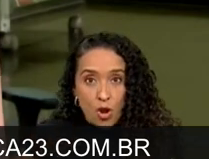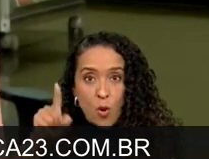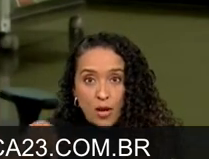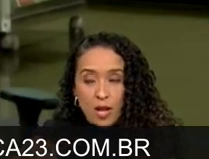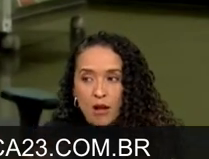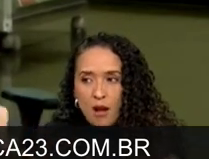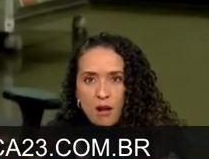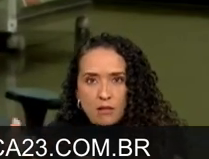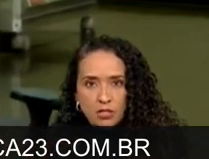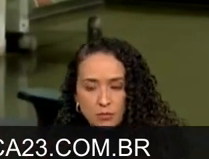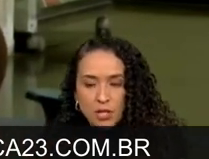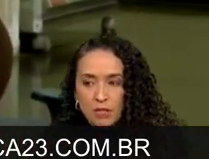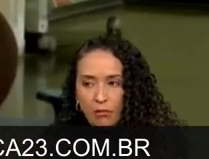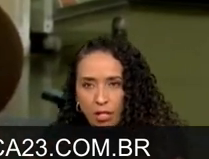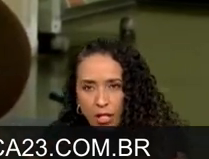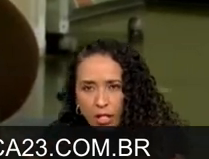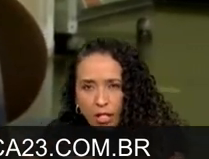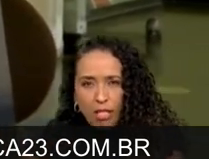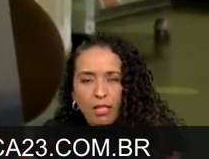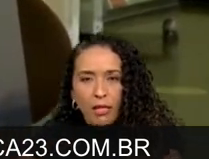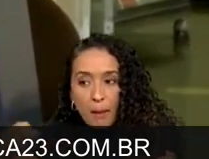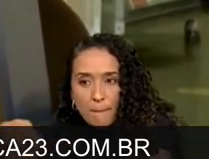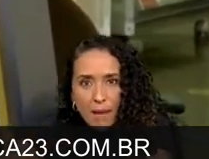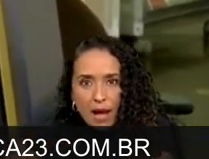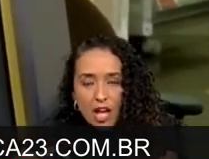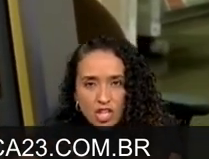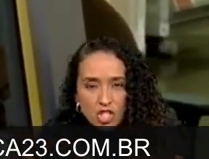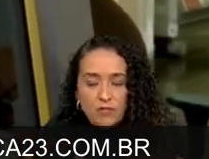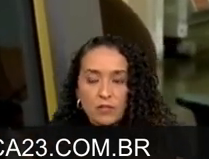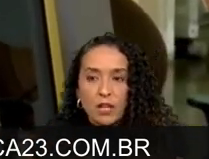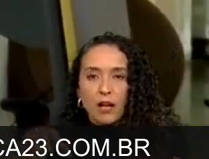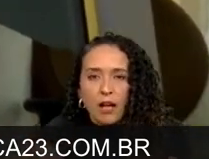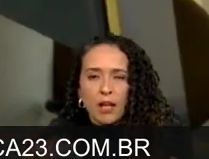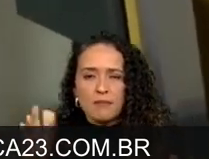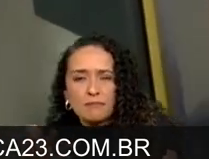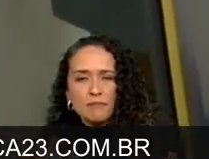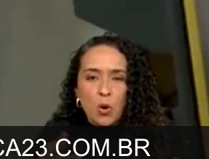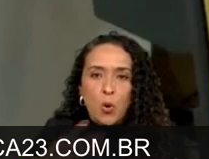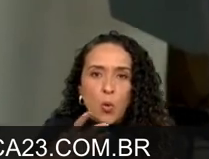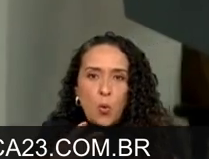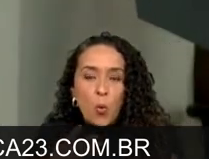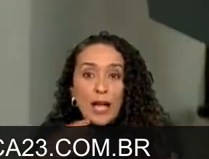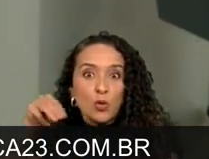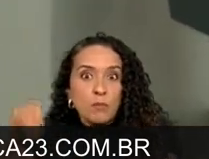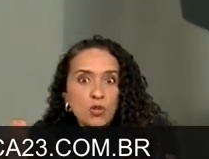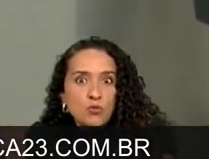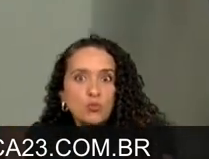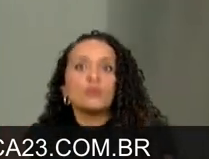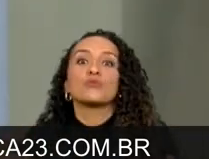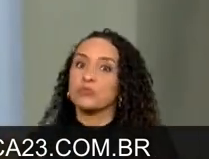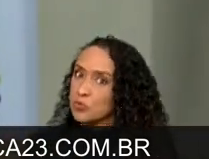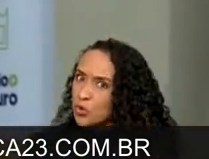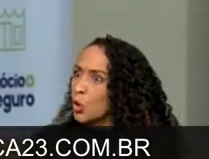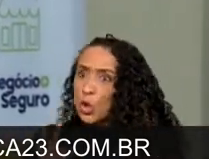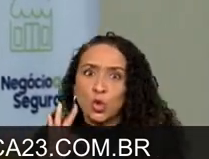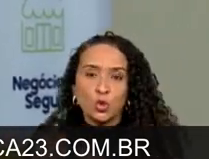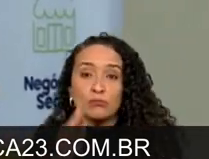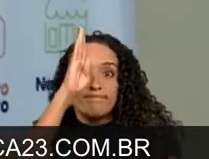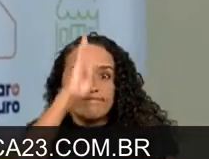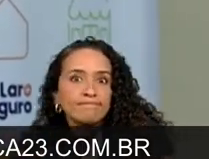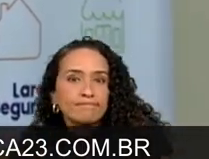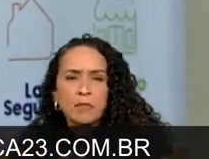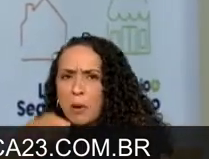o atendimento para renegociação de dívidas nas agências dure no máximo 4 minutos. Tudo de graça,